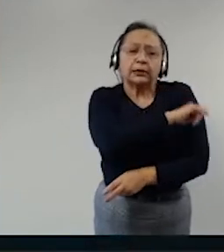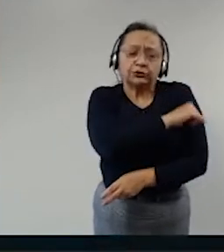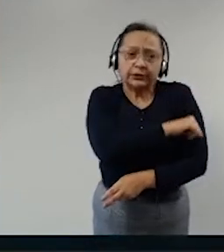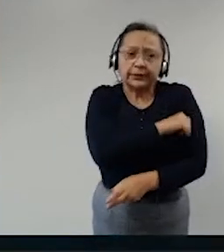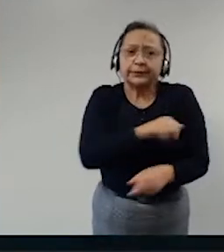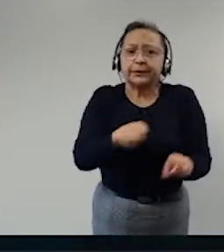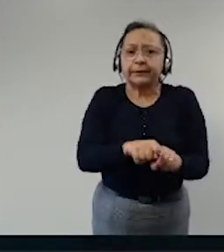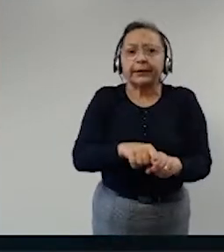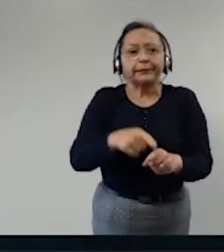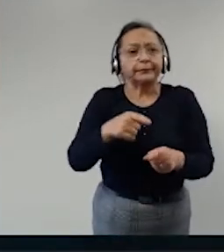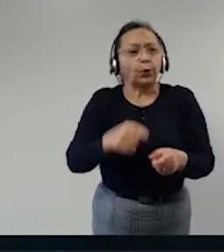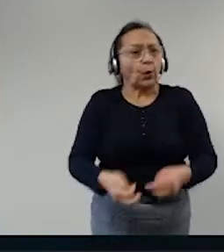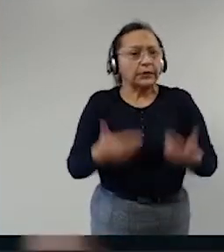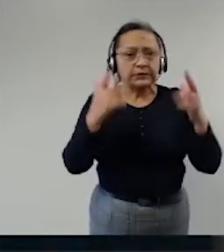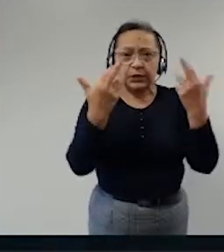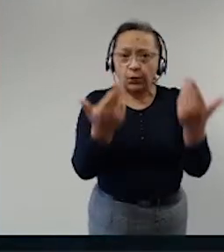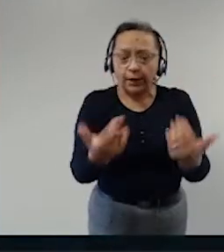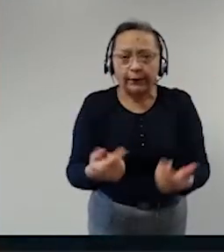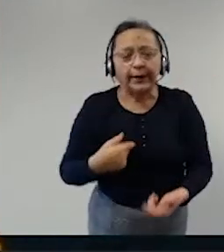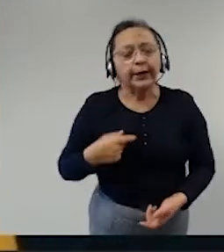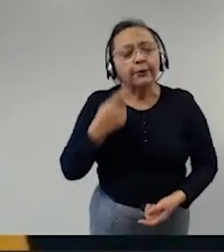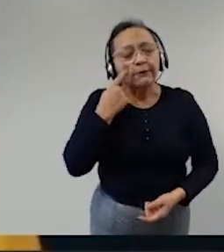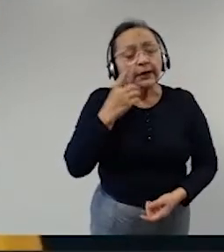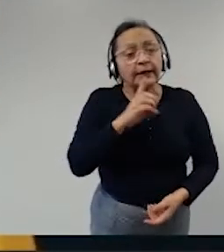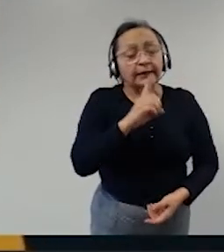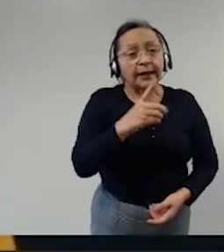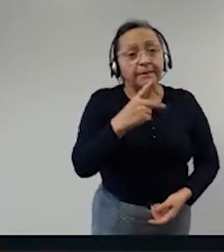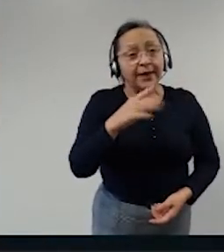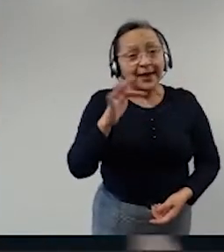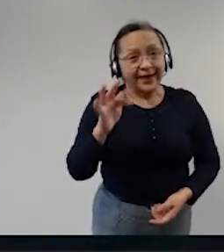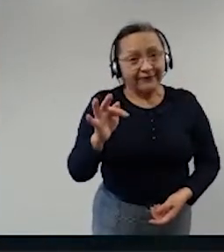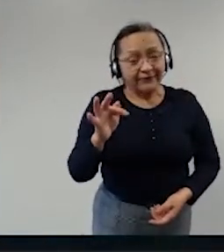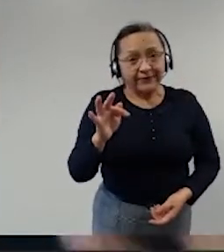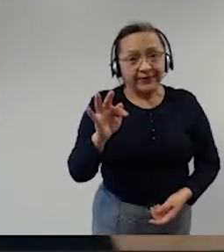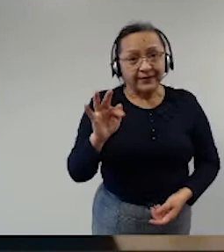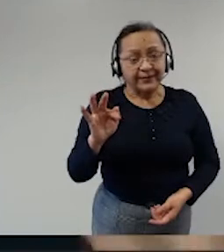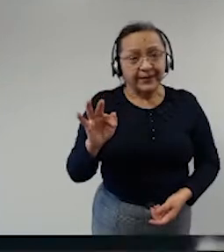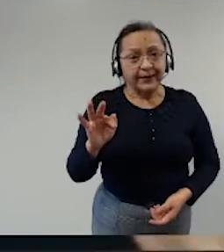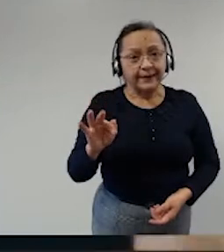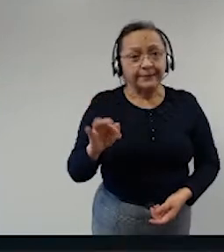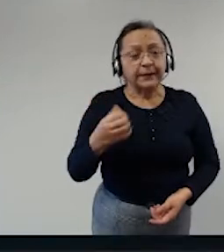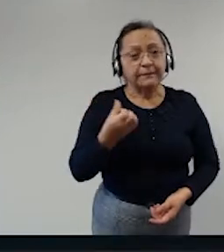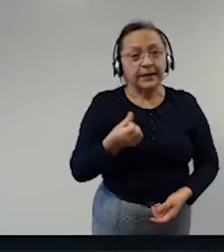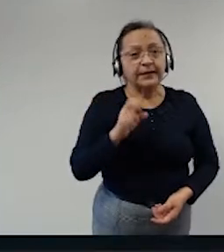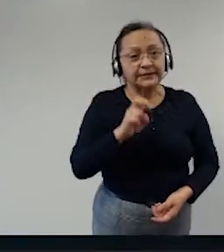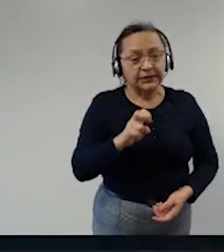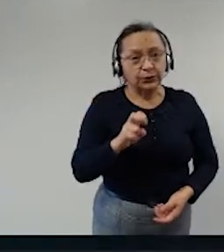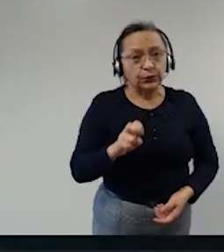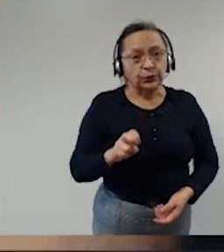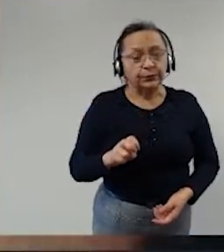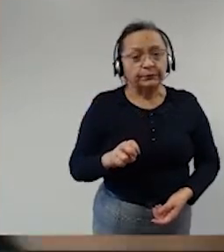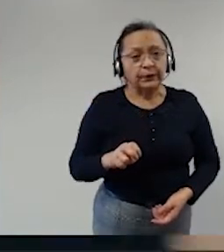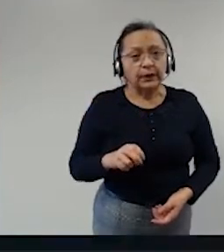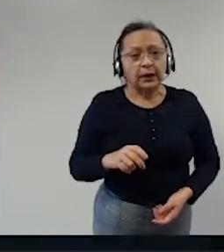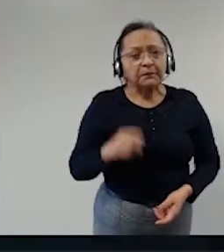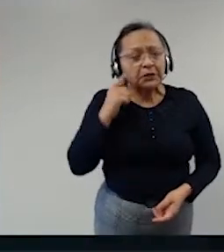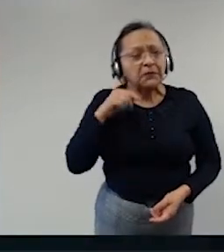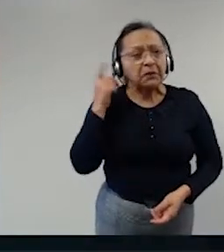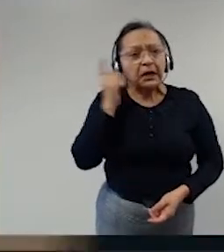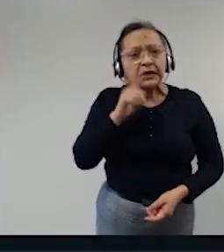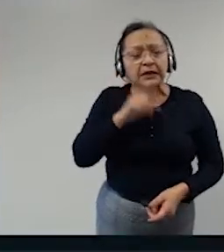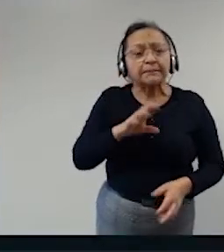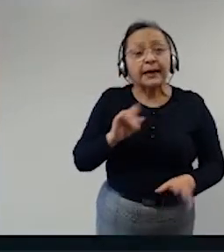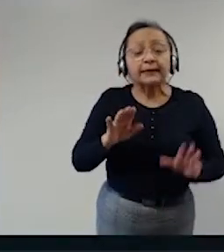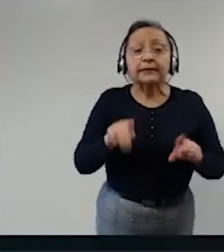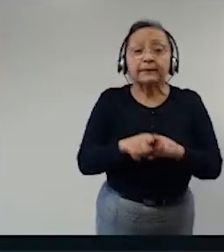vai, financeiramente, com certeza a gente não vai ganhar, mas a gente vai estar, além de fazer o nosso nome,